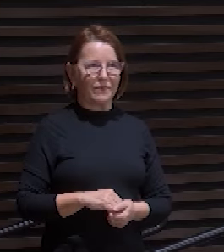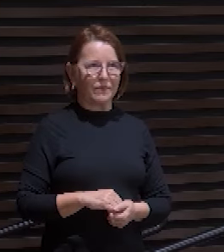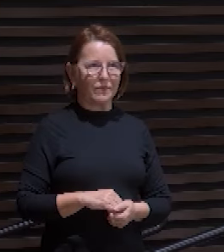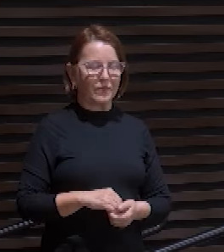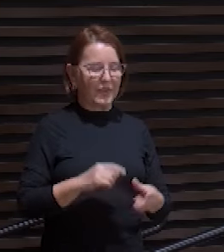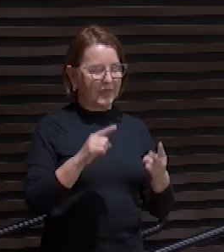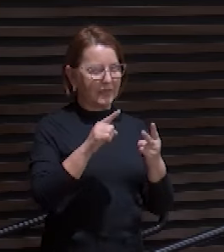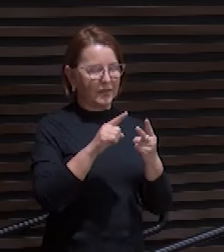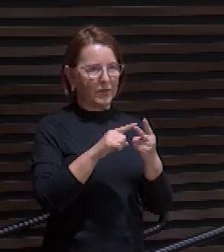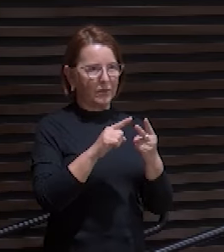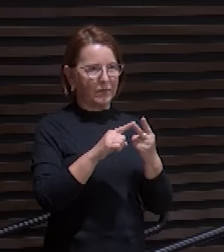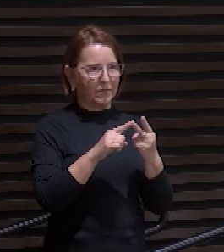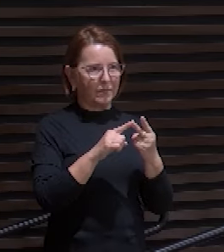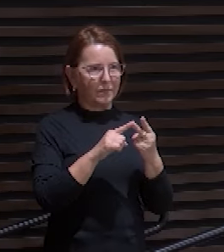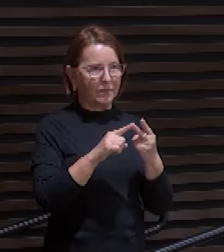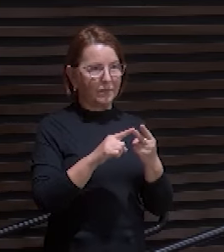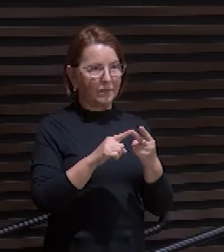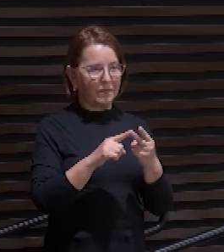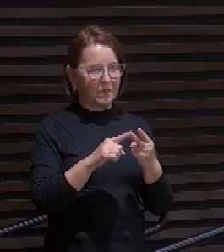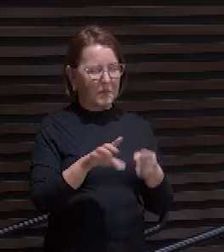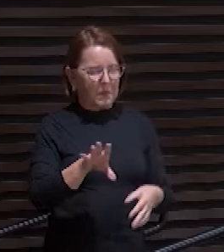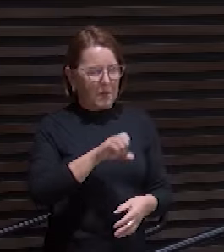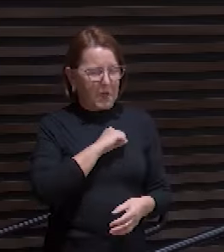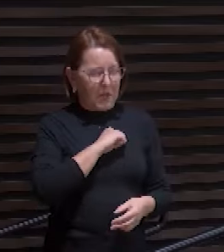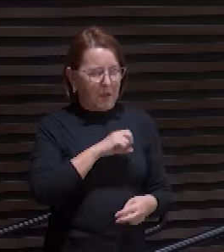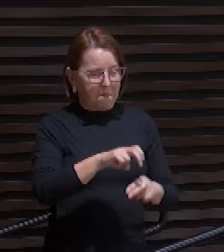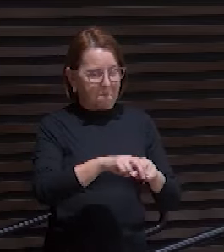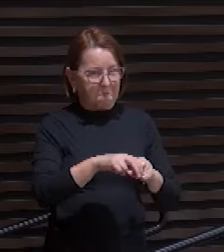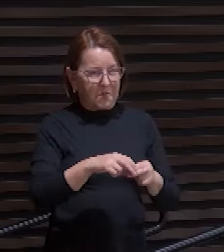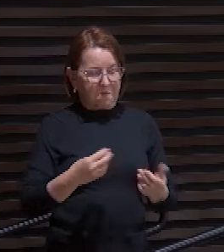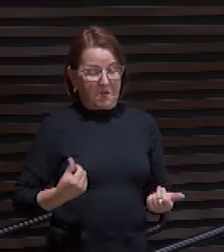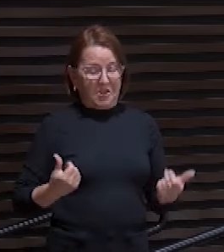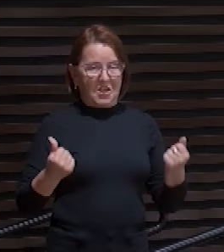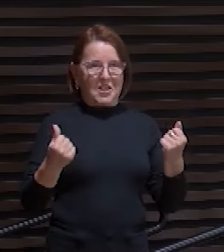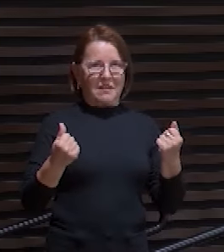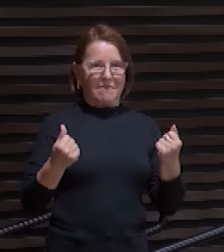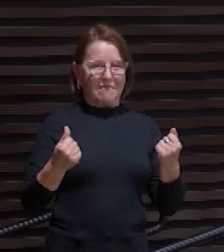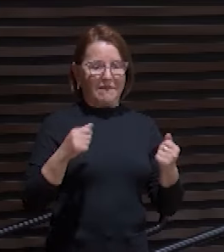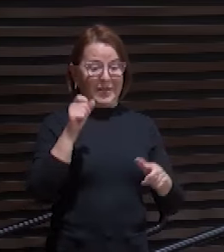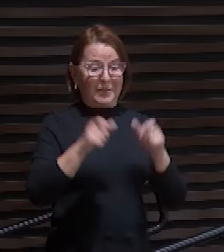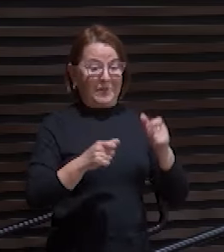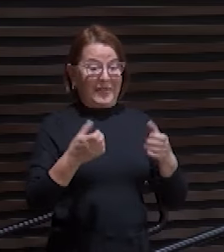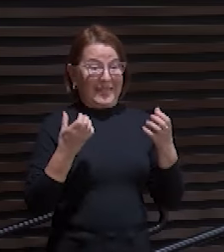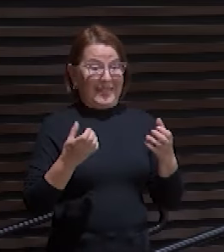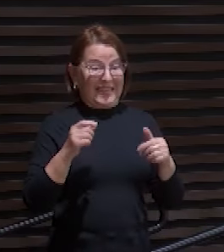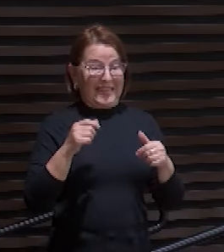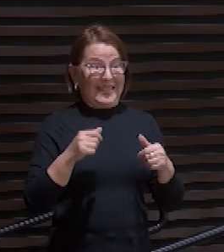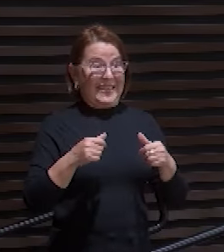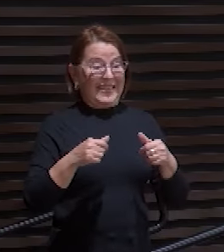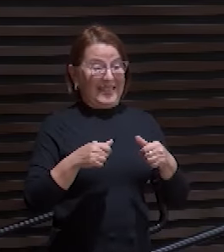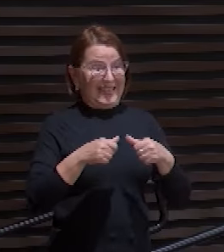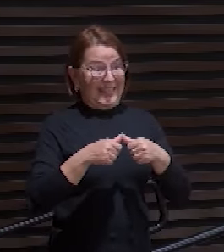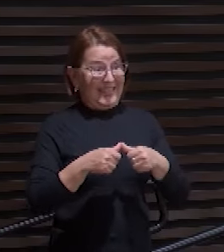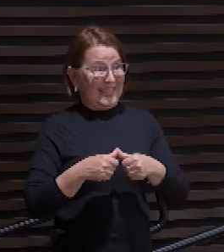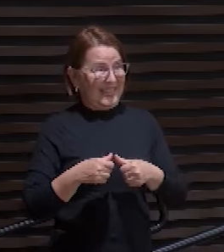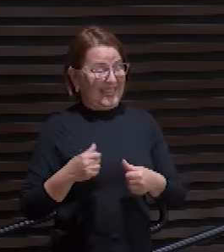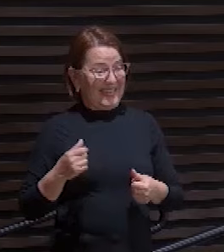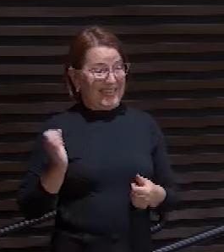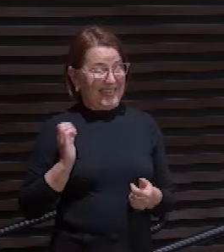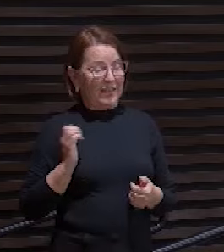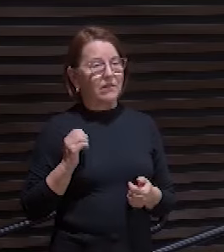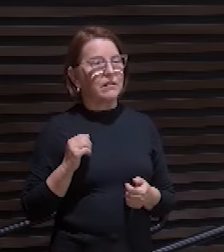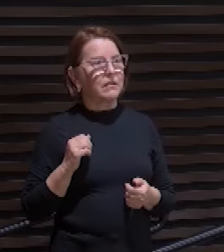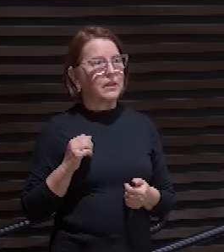Segunda coisa, amor ao dinheiro. Os que querem ficar ricos. E se eu perguntar aqui, quem aqui não